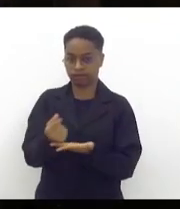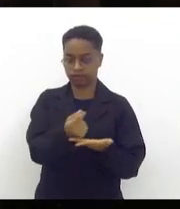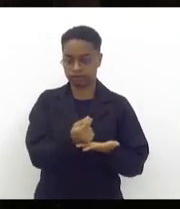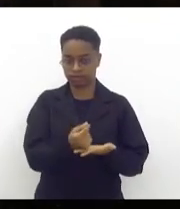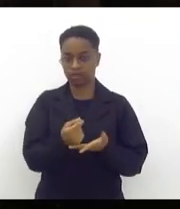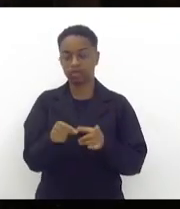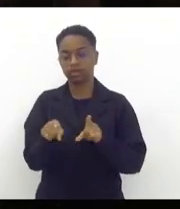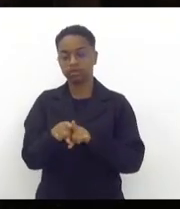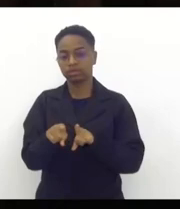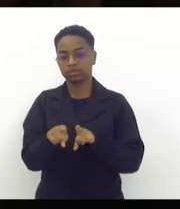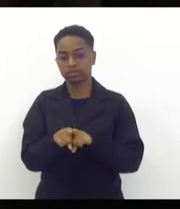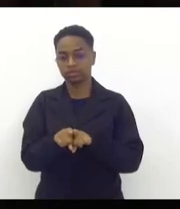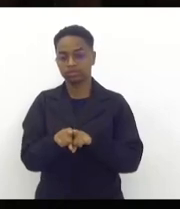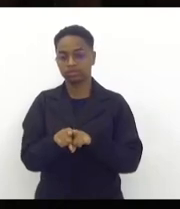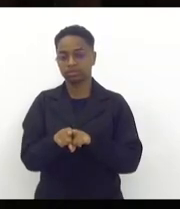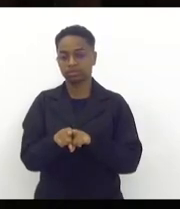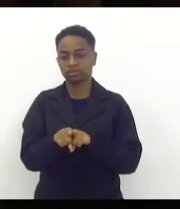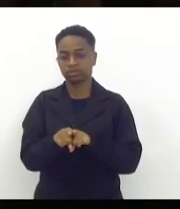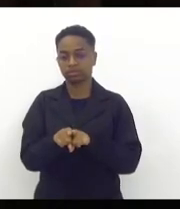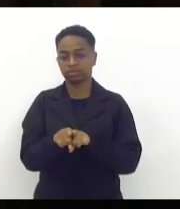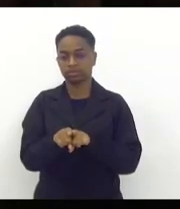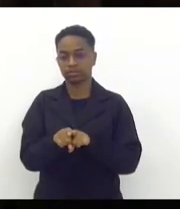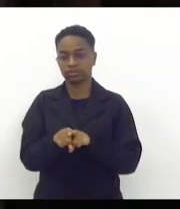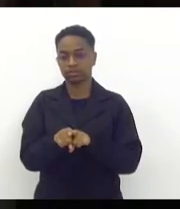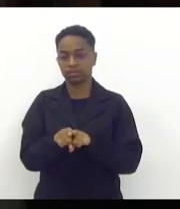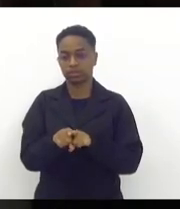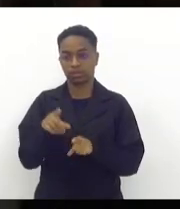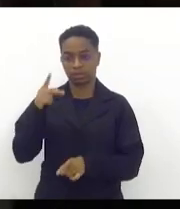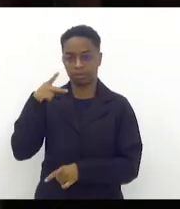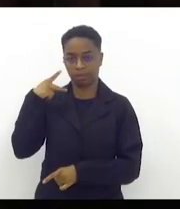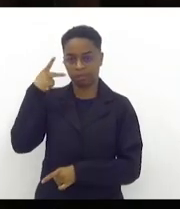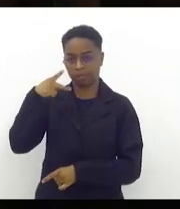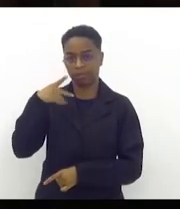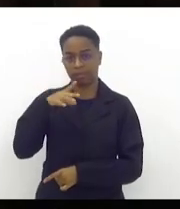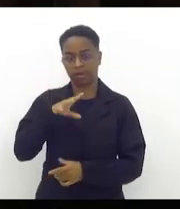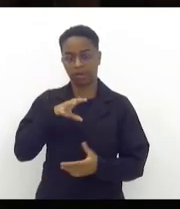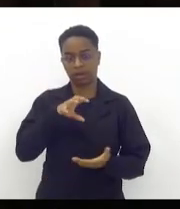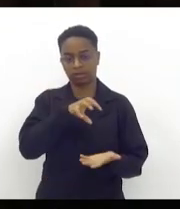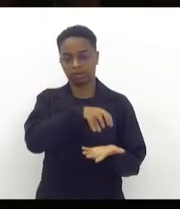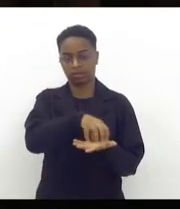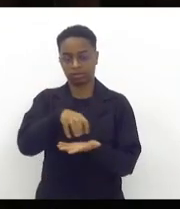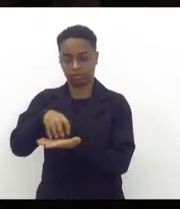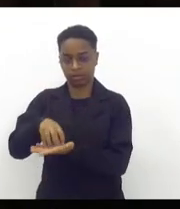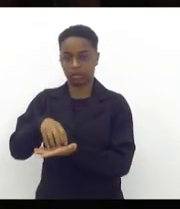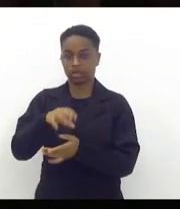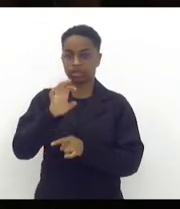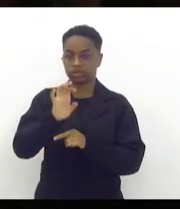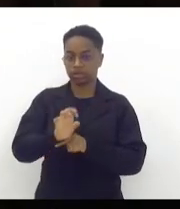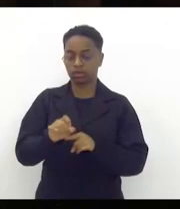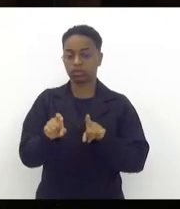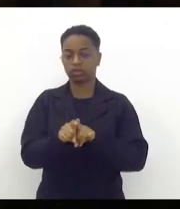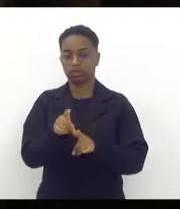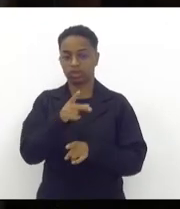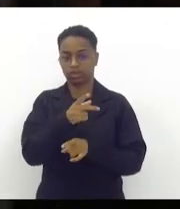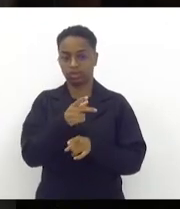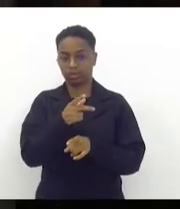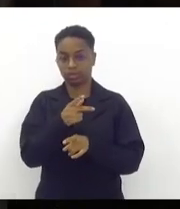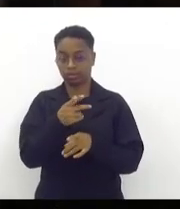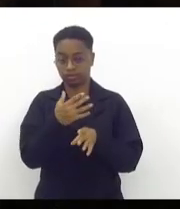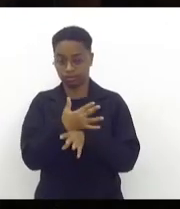e dos parlamentos estaduais e municipais em relação